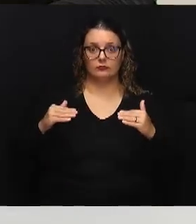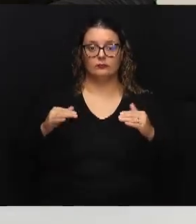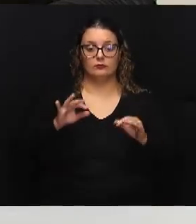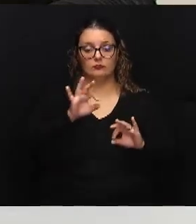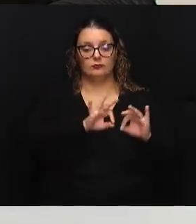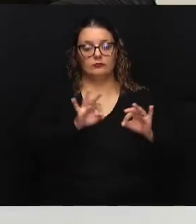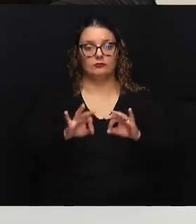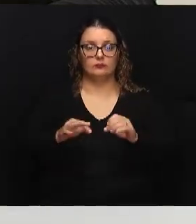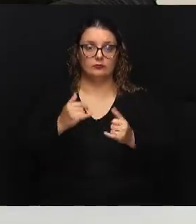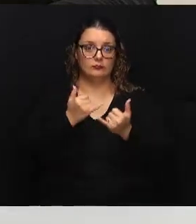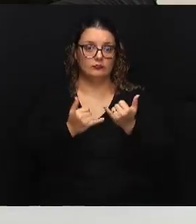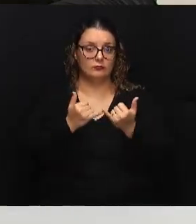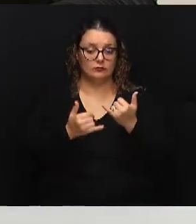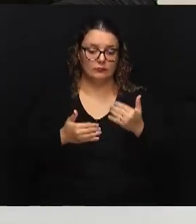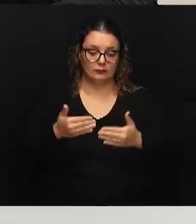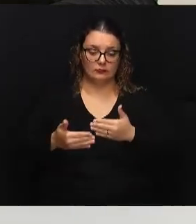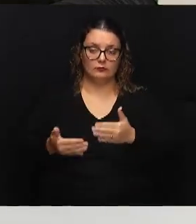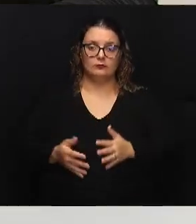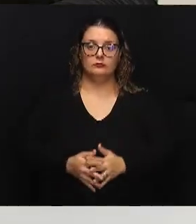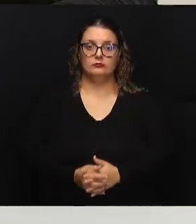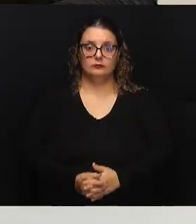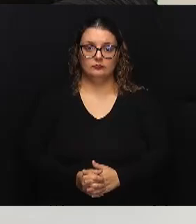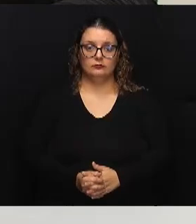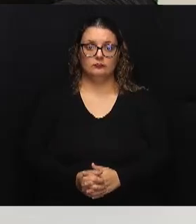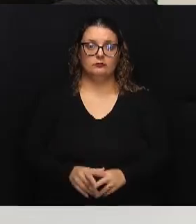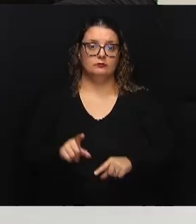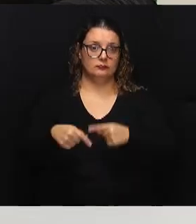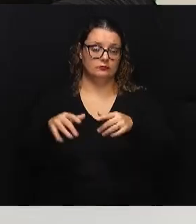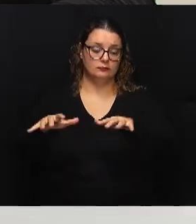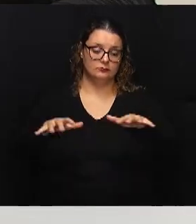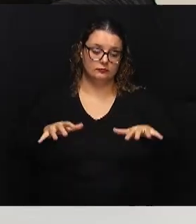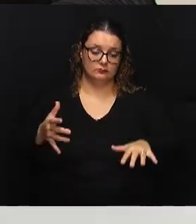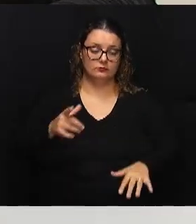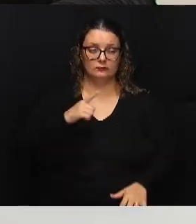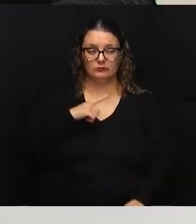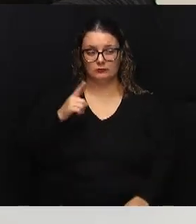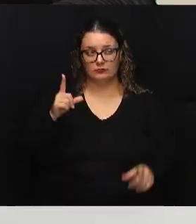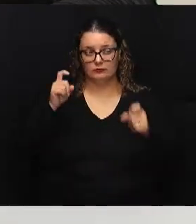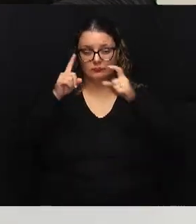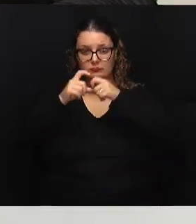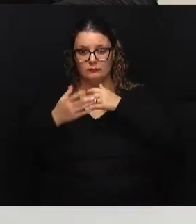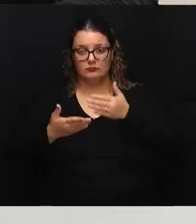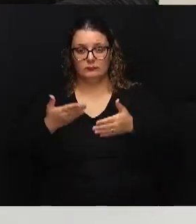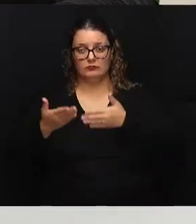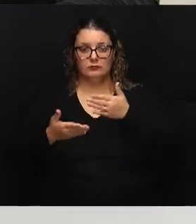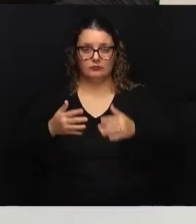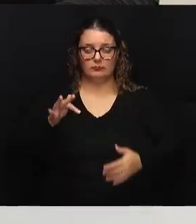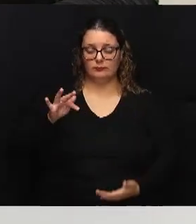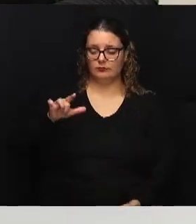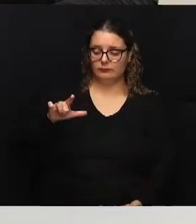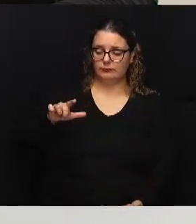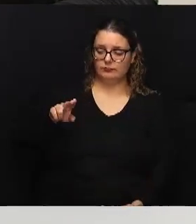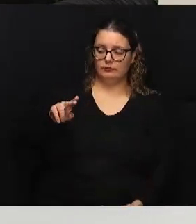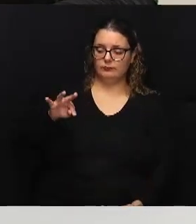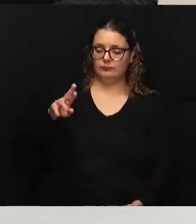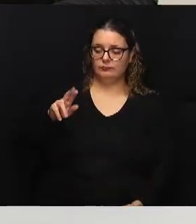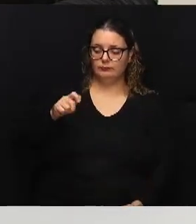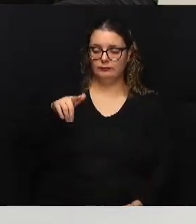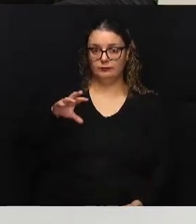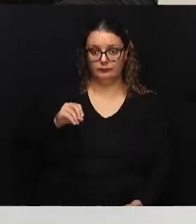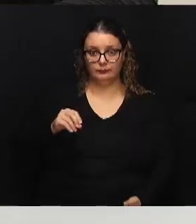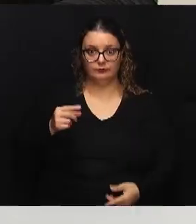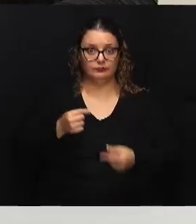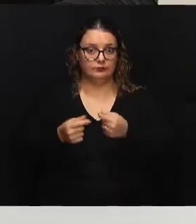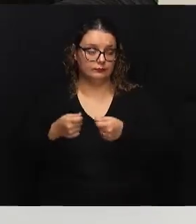uma média desse processo. Outros setores têm uma dificuldade de lidar com a própria flutuação econômica, né?